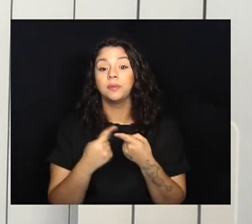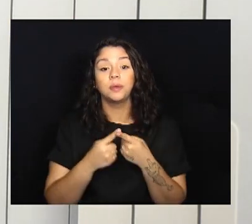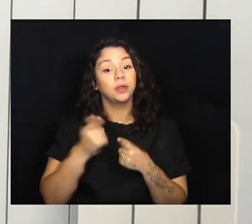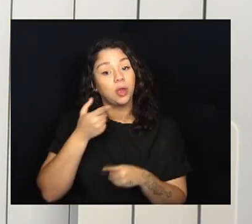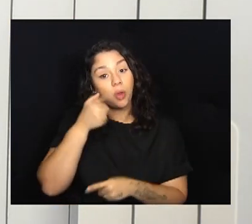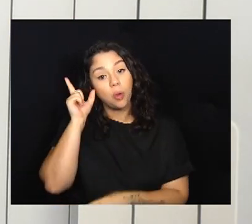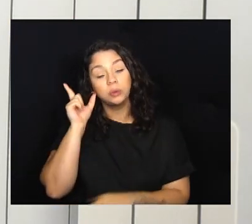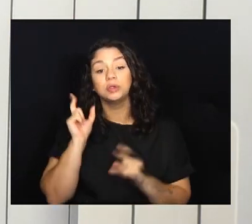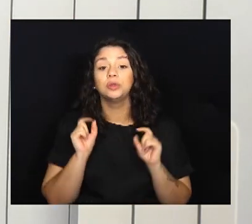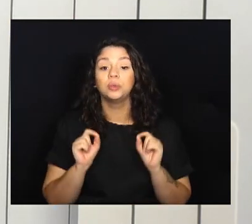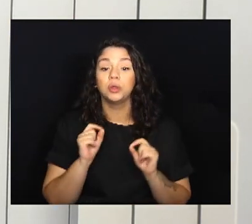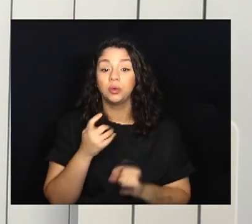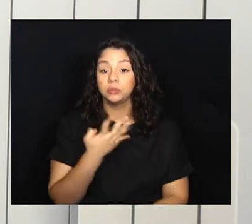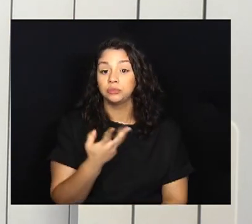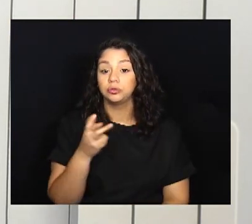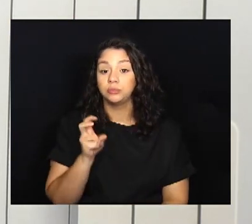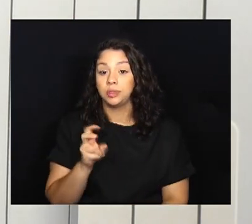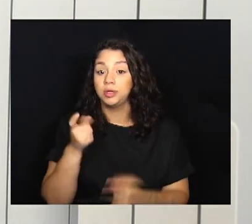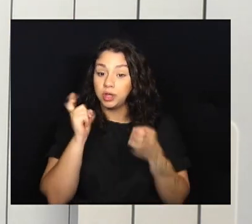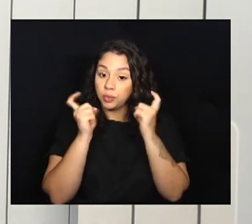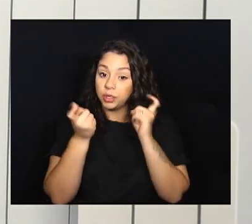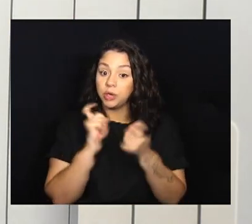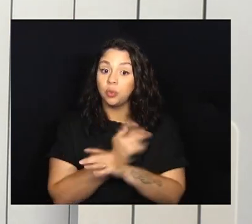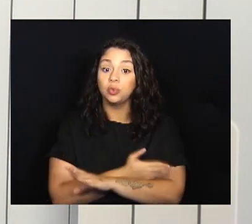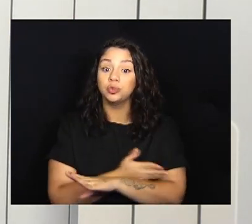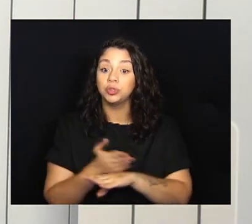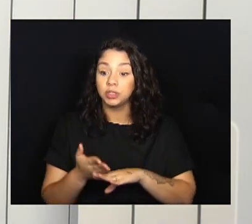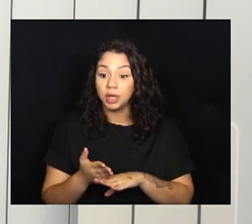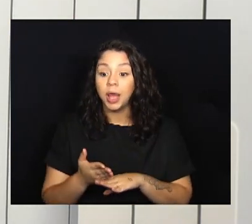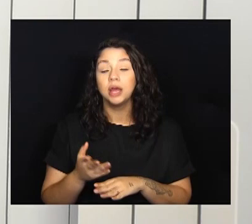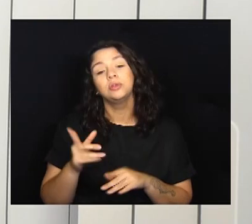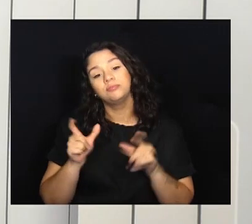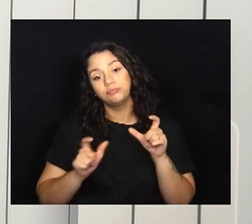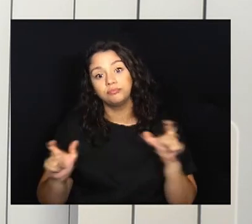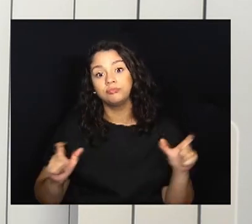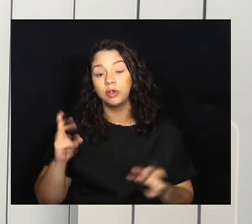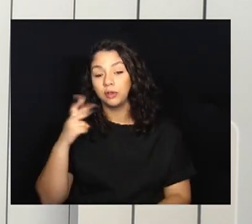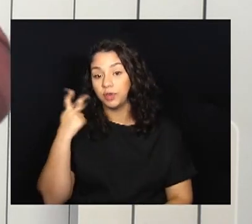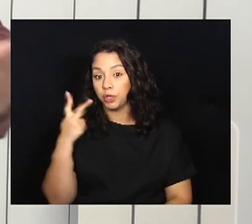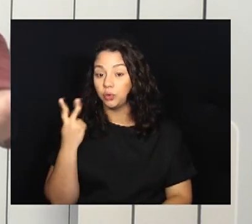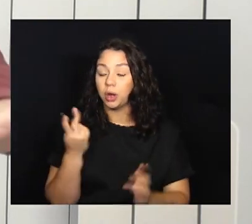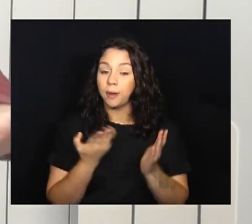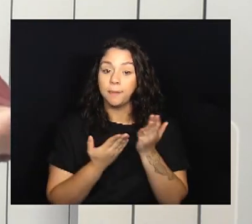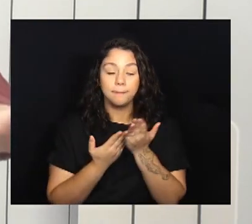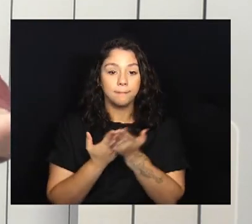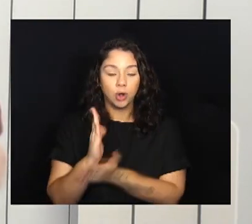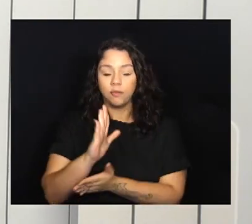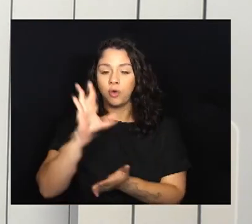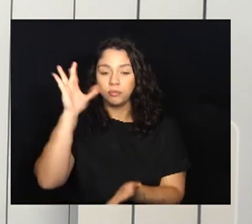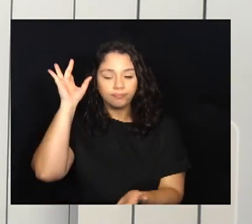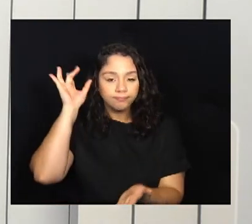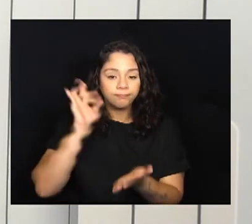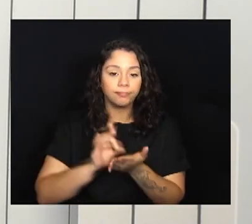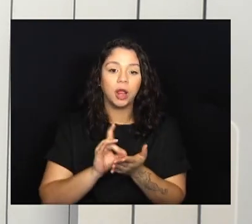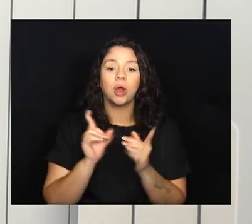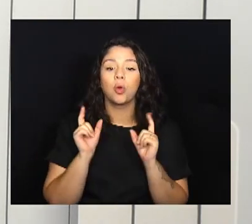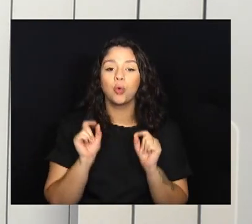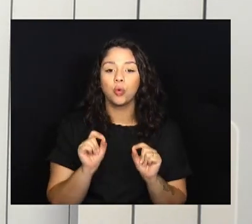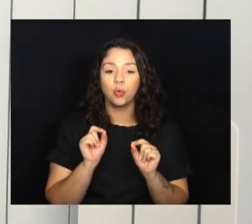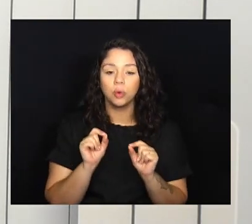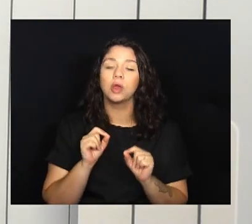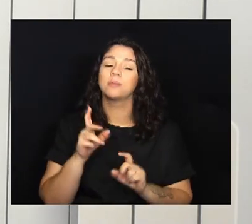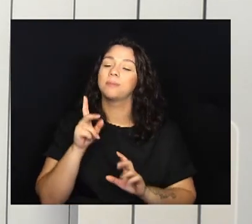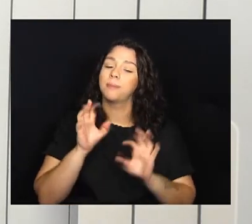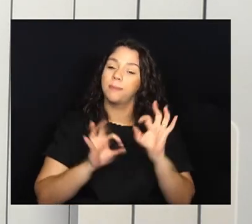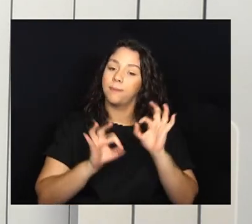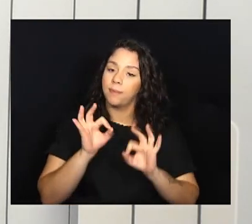foi dia da 45ª reunião ordinária e os vereadores aprovaram em definitivo o Plano